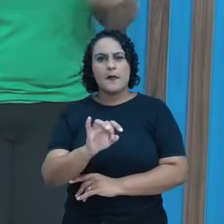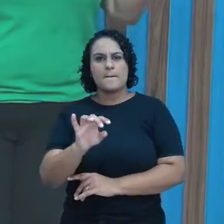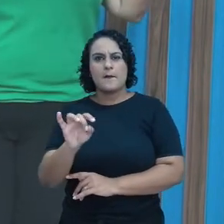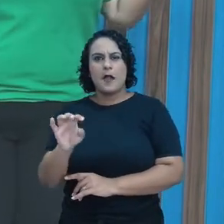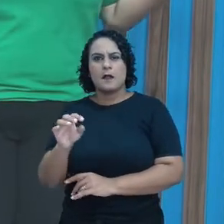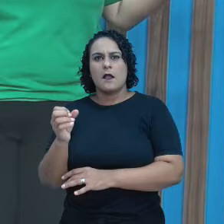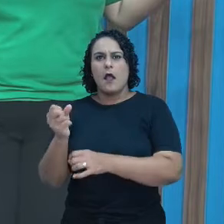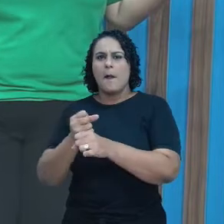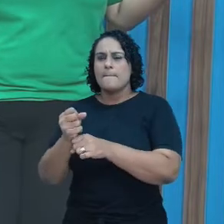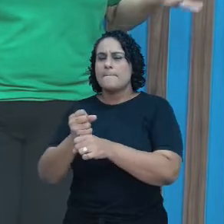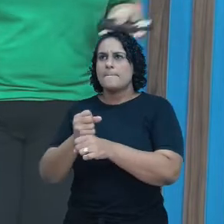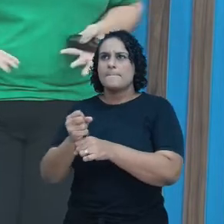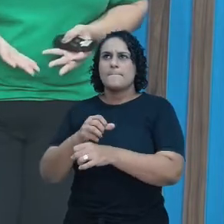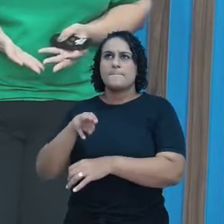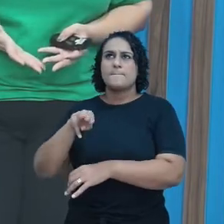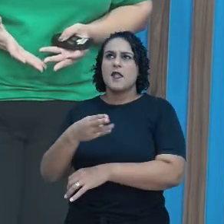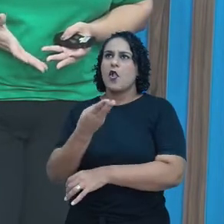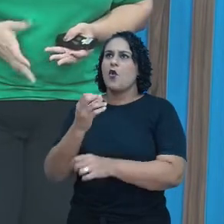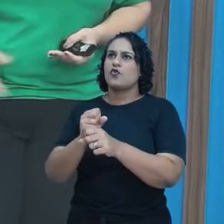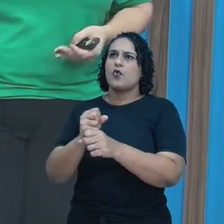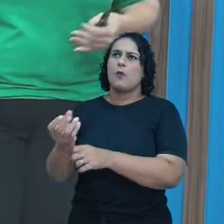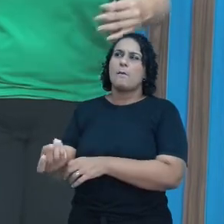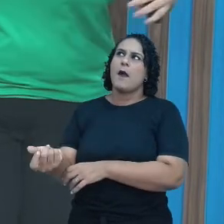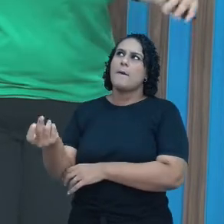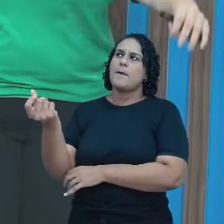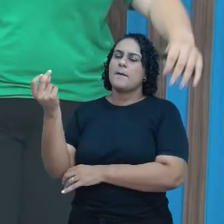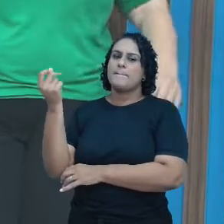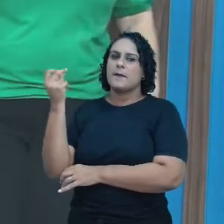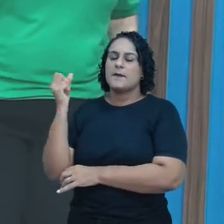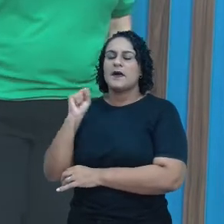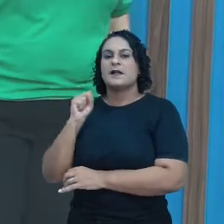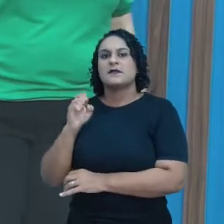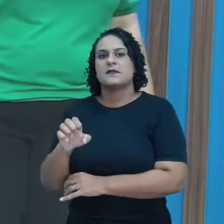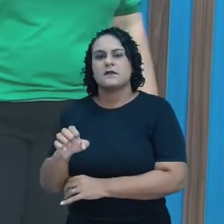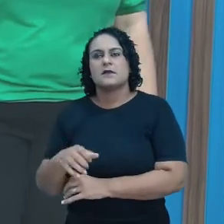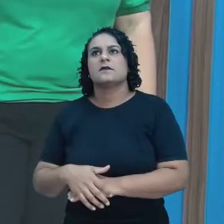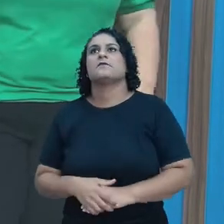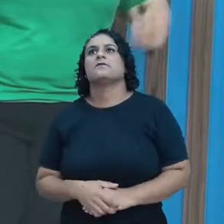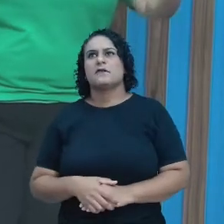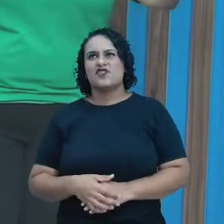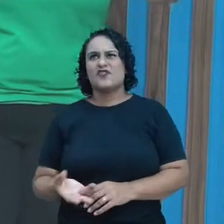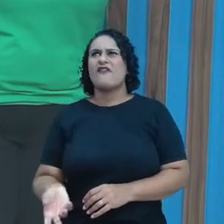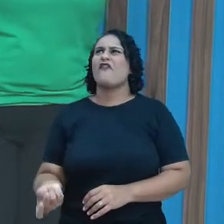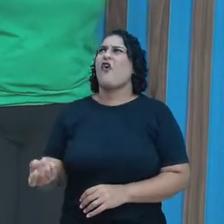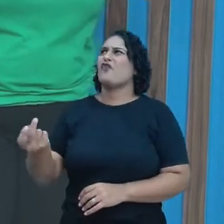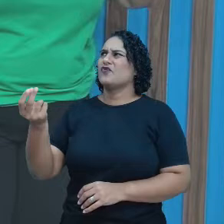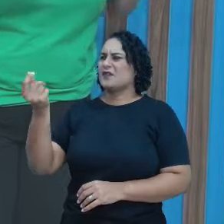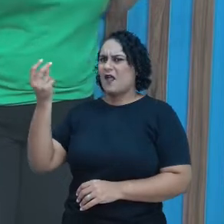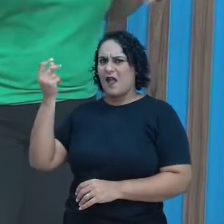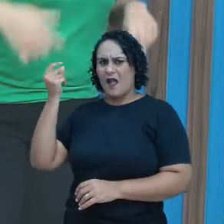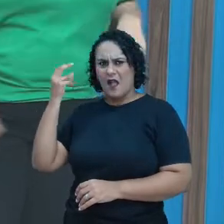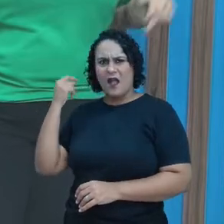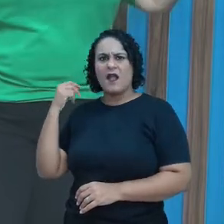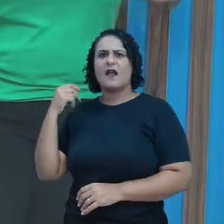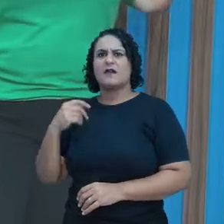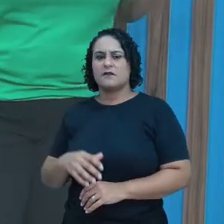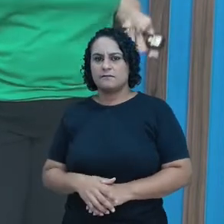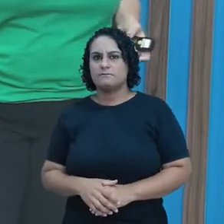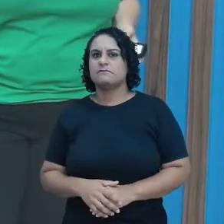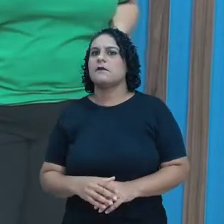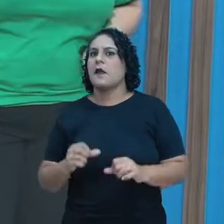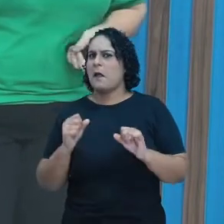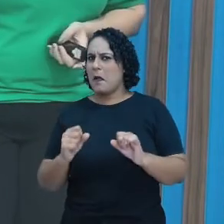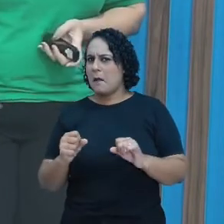atrás, milhões de anos atrás, como assim? E se a gente for bem longe, prof, e virar para cá, para a Terra, a gente pode ver